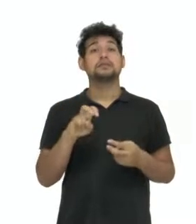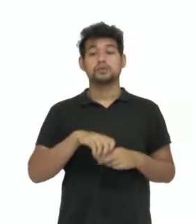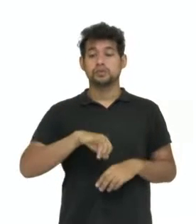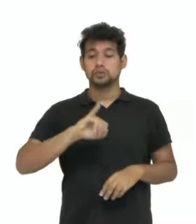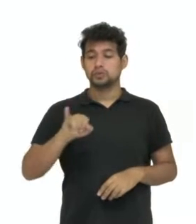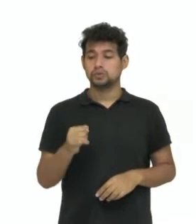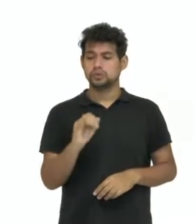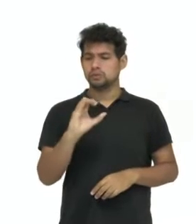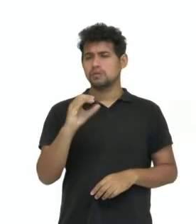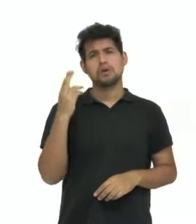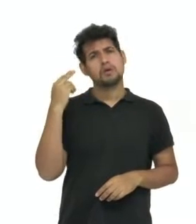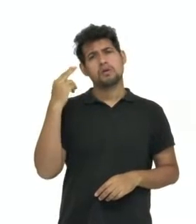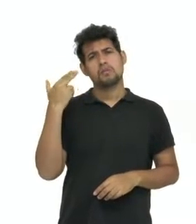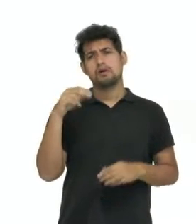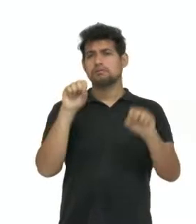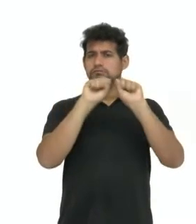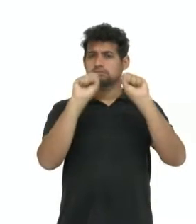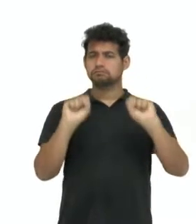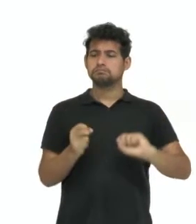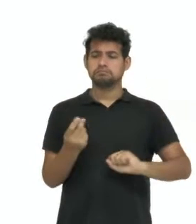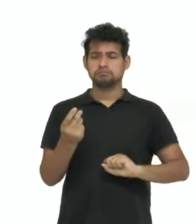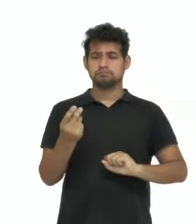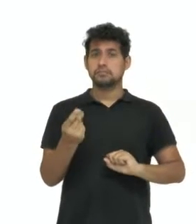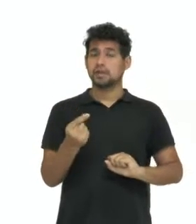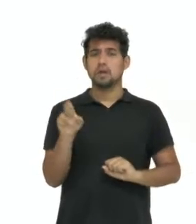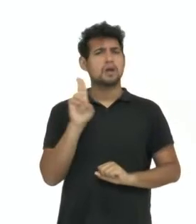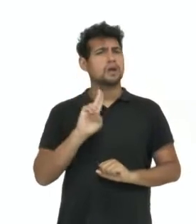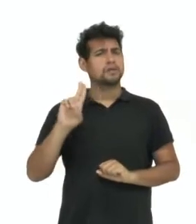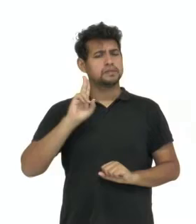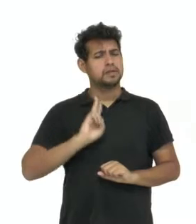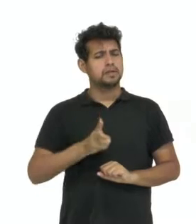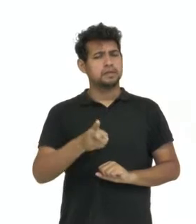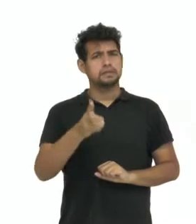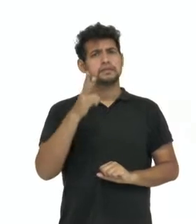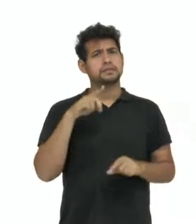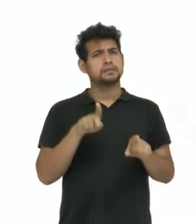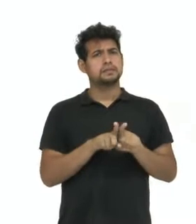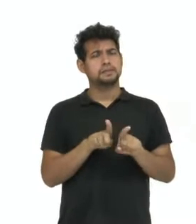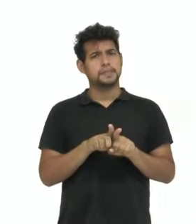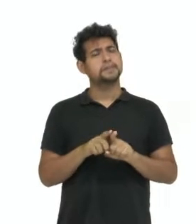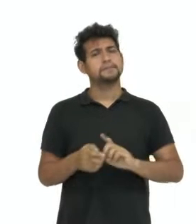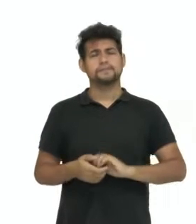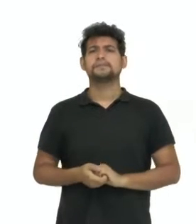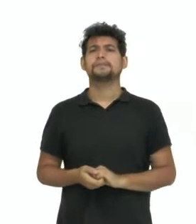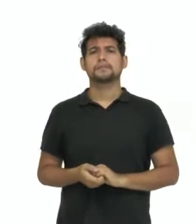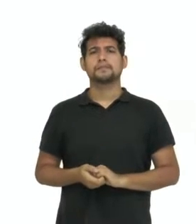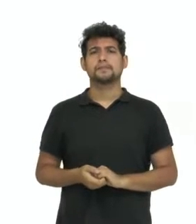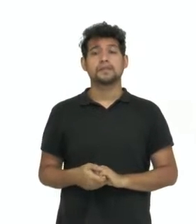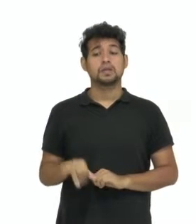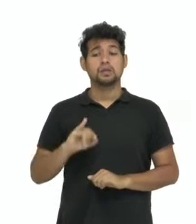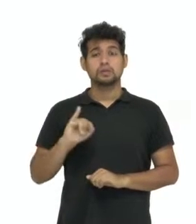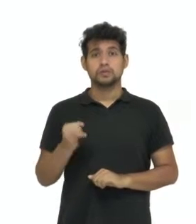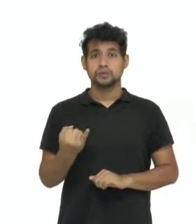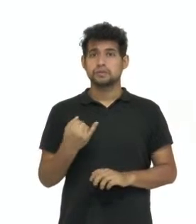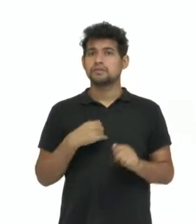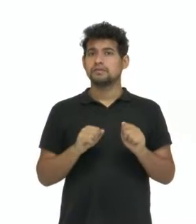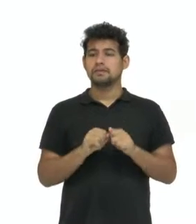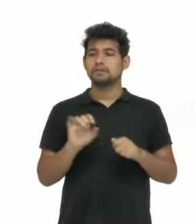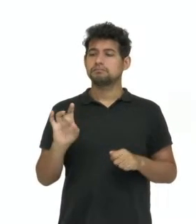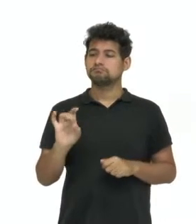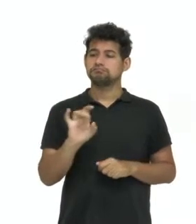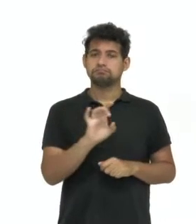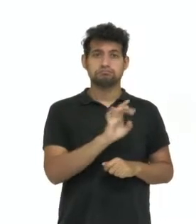composto é o mais comum no sistema financeiro e, portanto, é o mais útil, é o que a gente utiliza no dia a dia. Os juros gerados a cada período